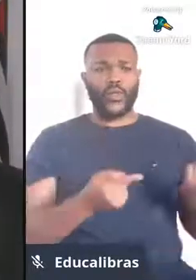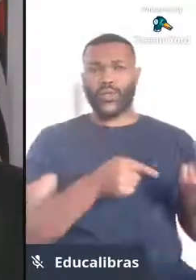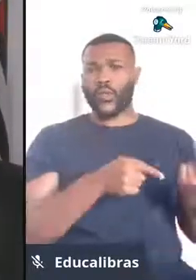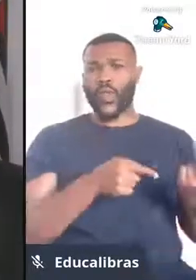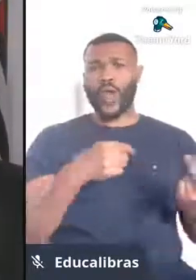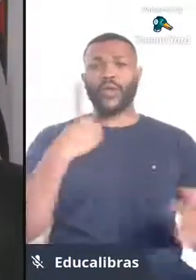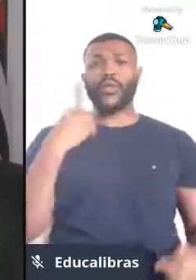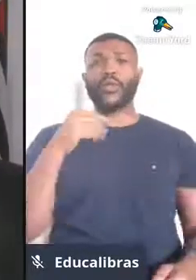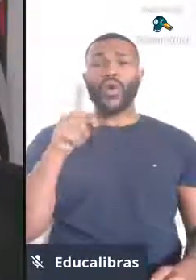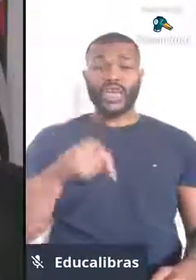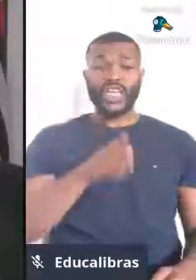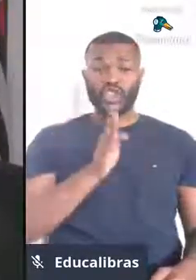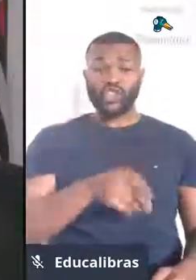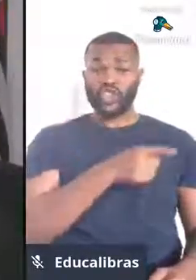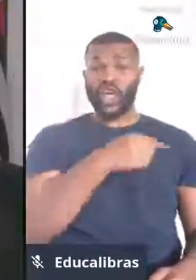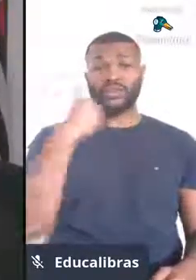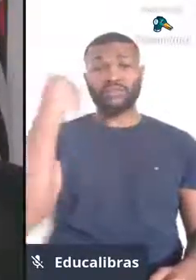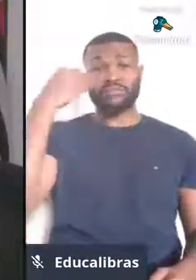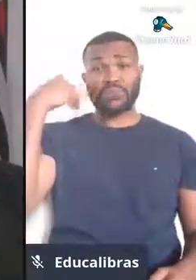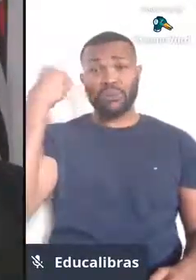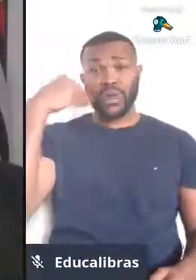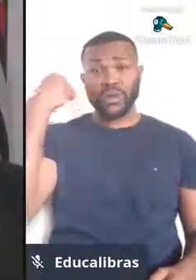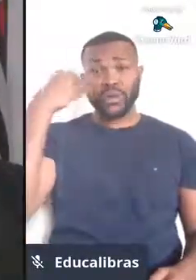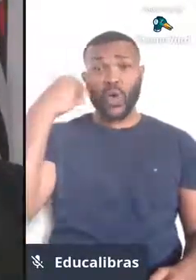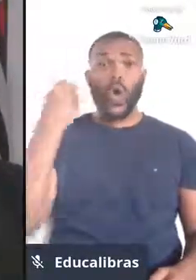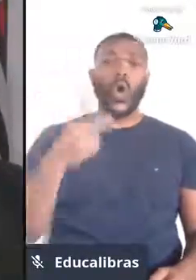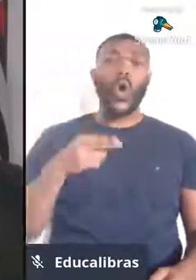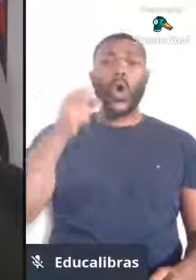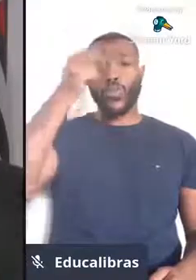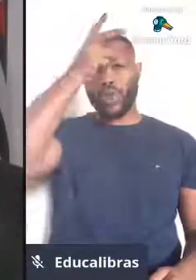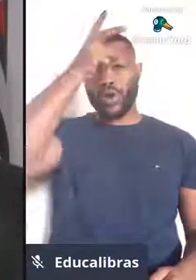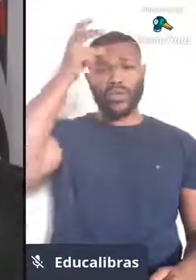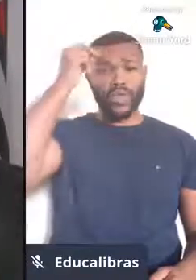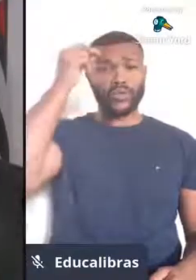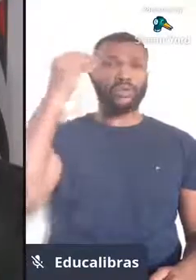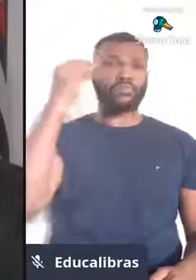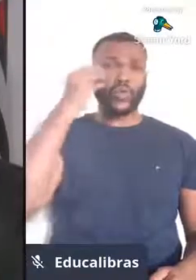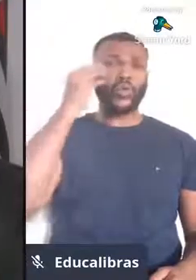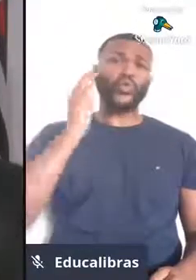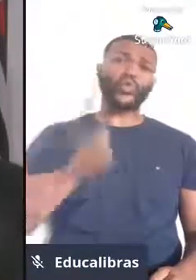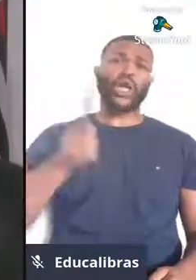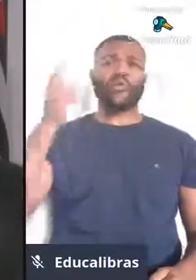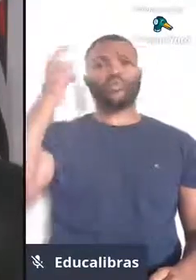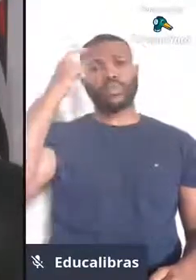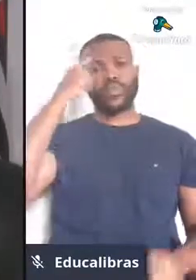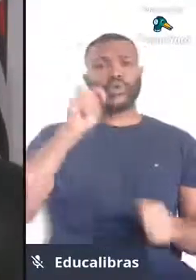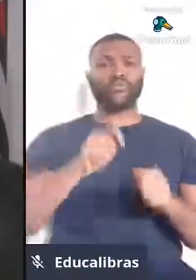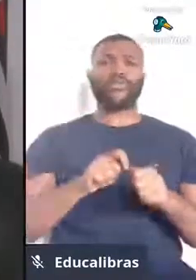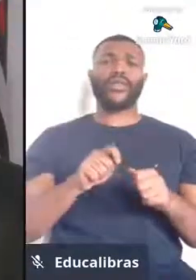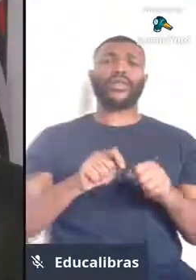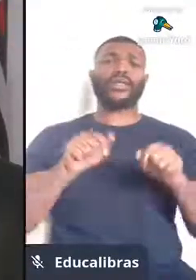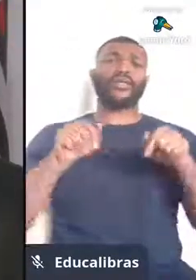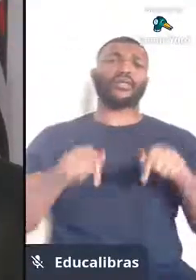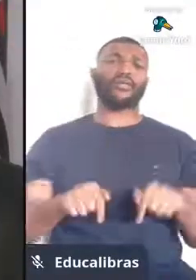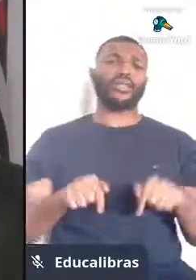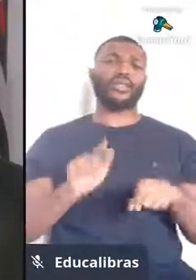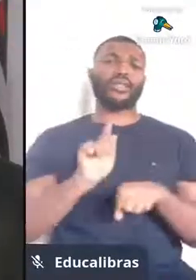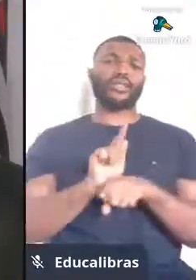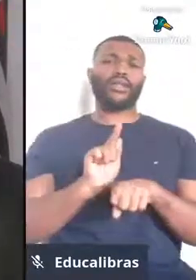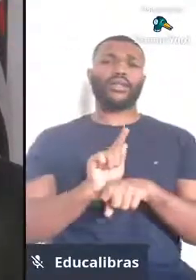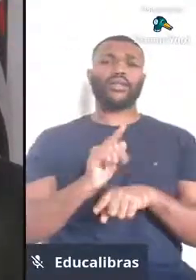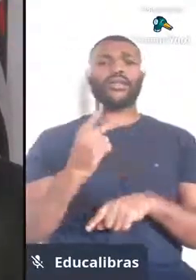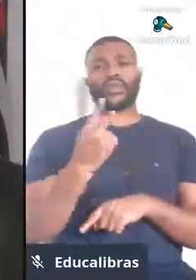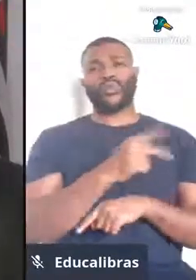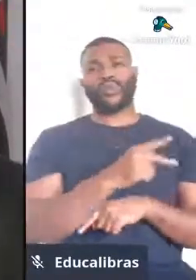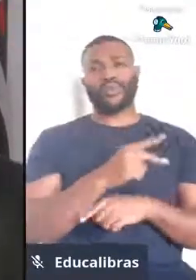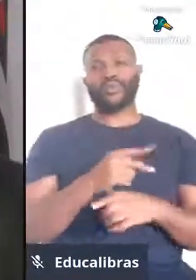ou que você já não esteja pensando, ou o prefeito Bruno Covas já não tenha pensado nisso aqui durante a sua gestão, a gestão do prefeito Bruno